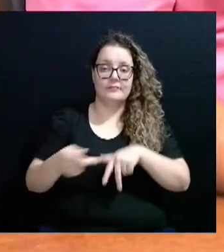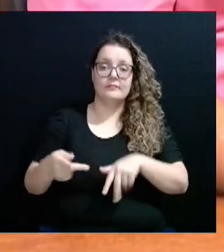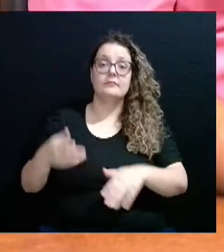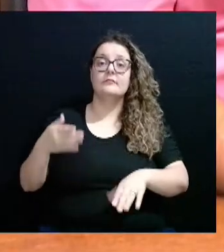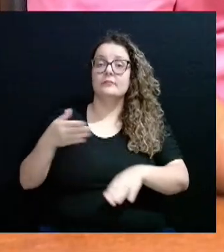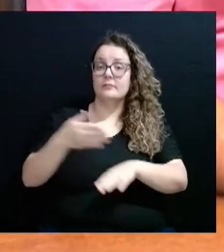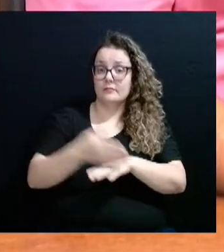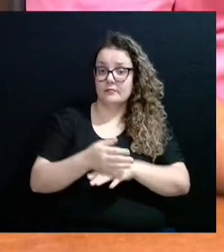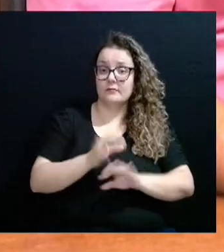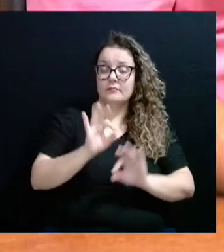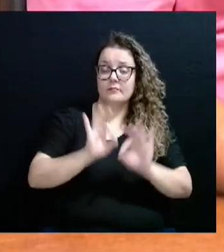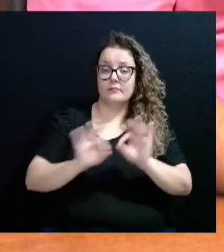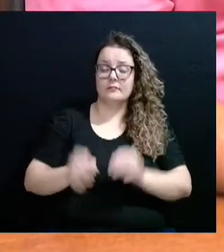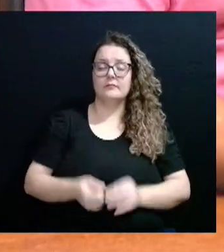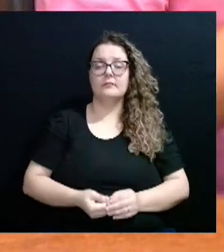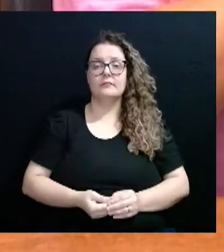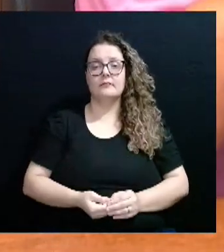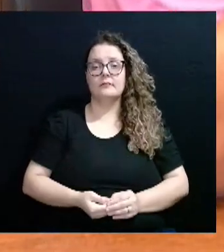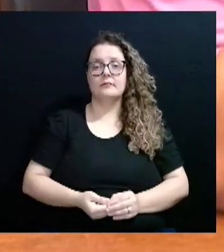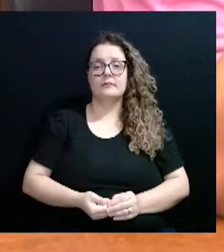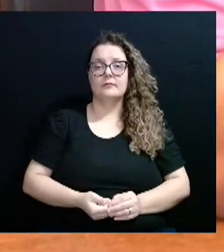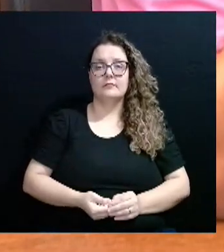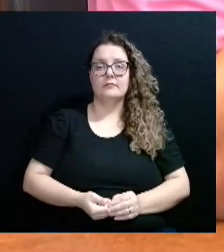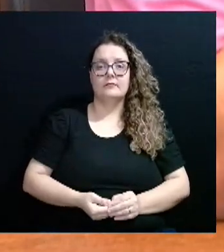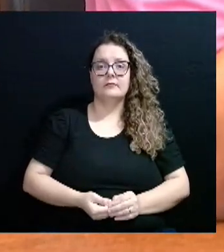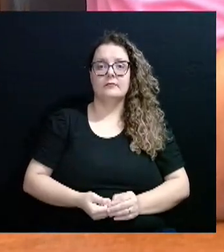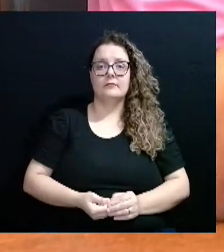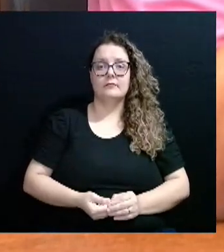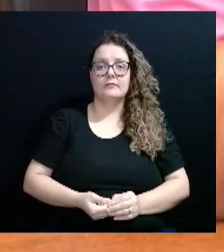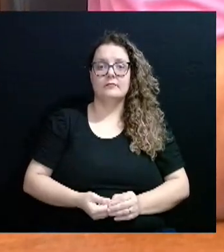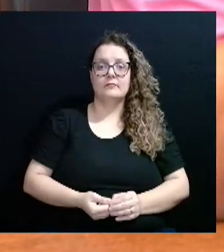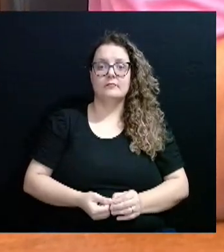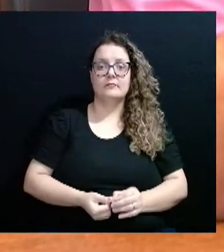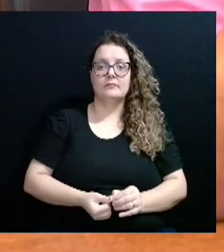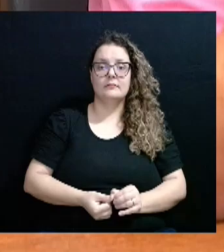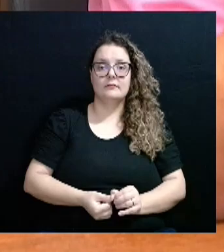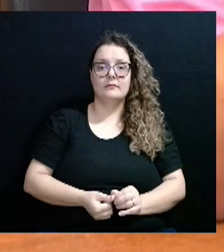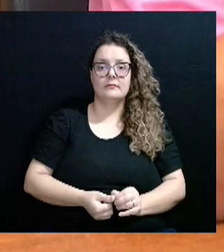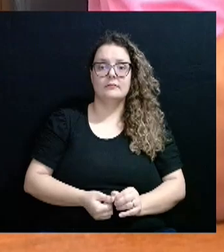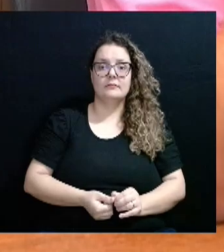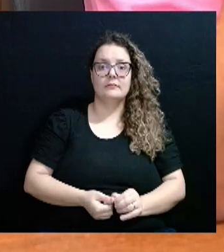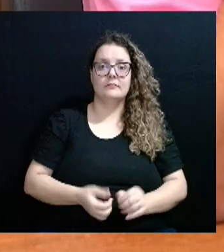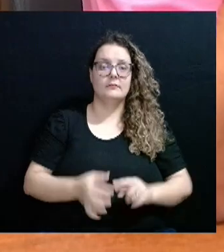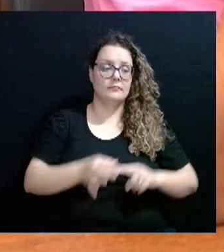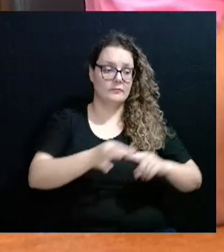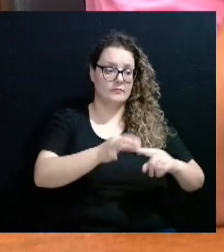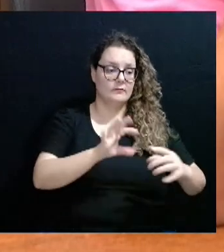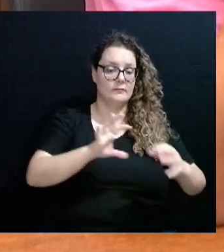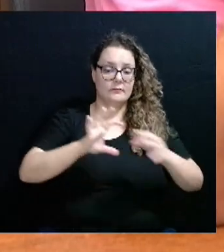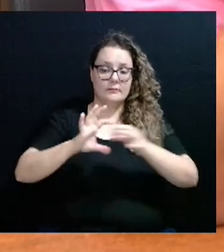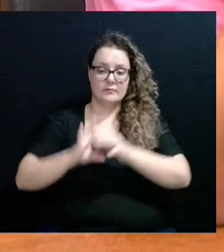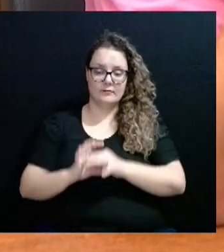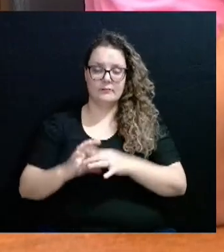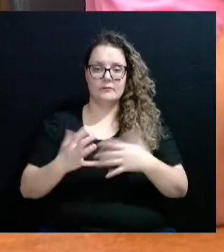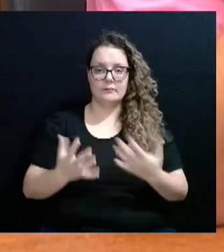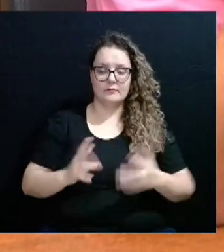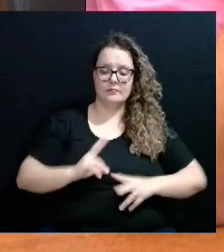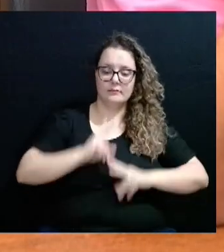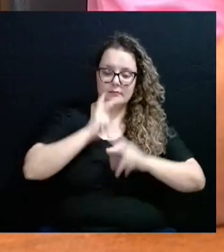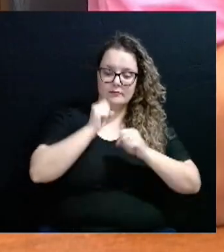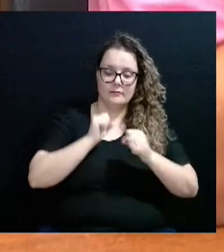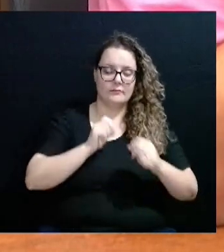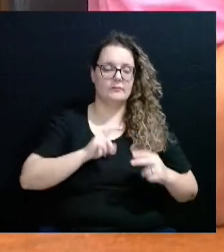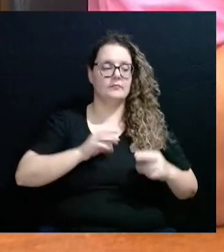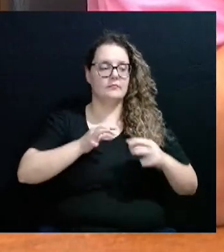projeto, esse projeto de conectar a periferia, né, de fortalecer a periferia, de estar na